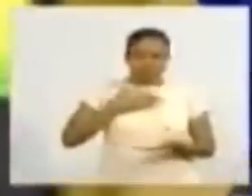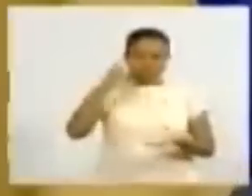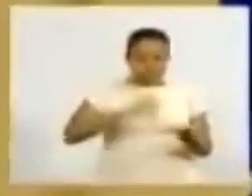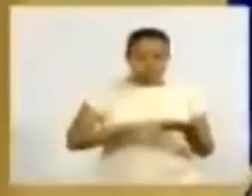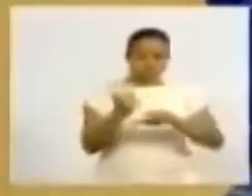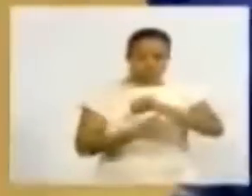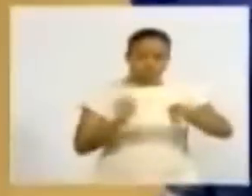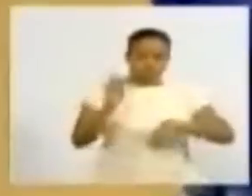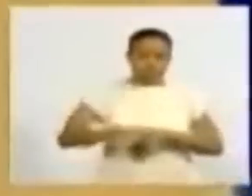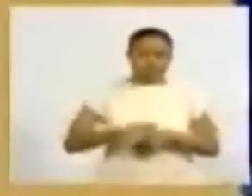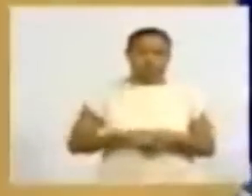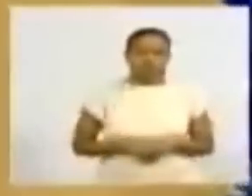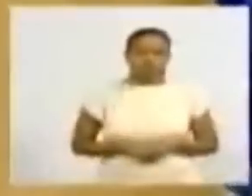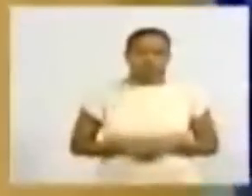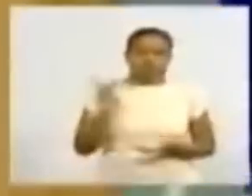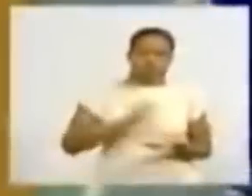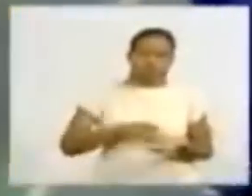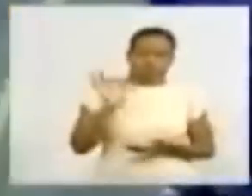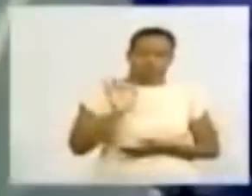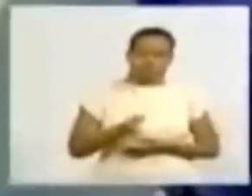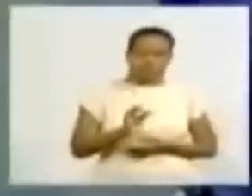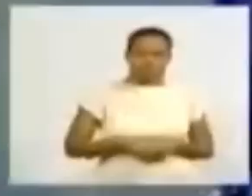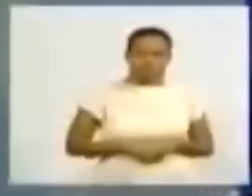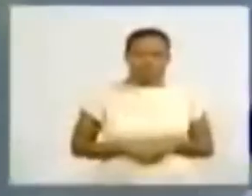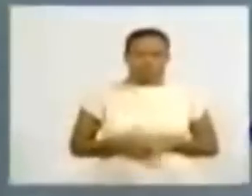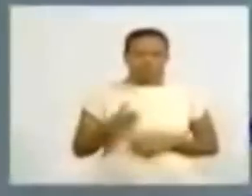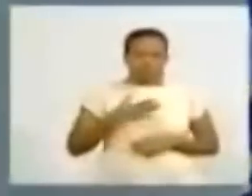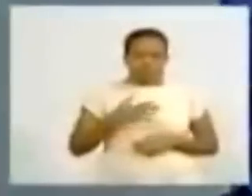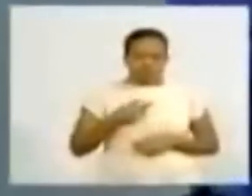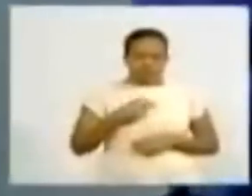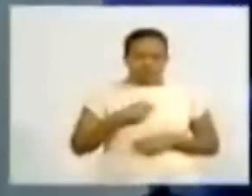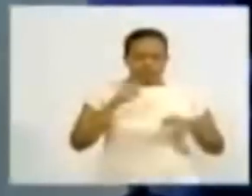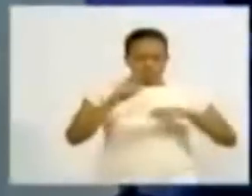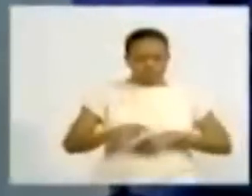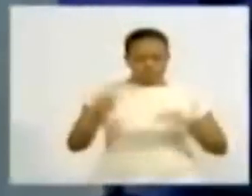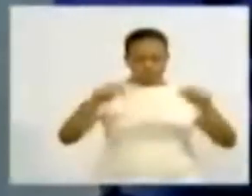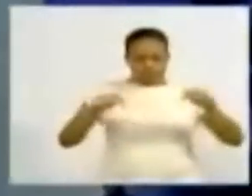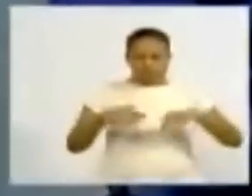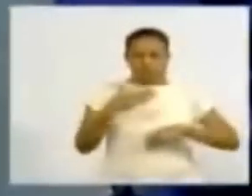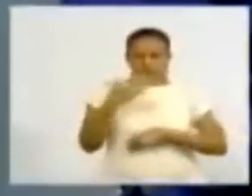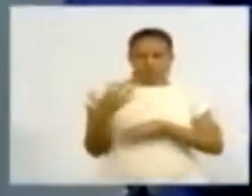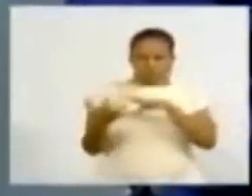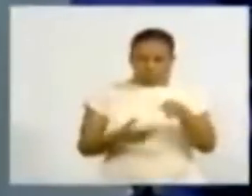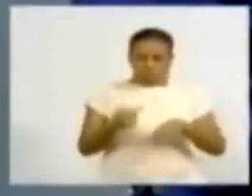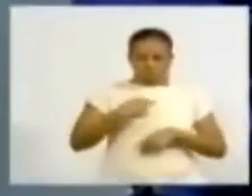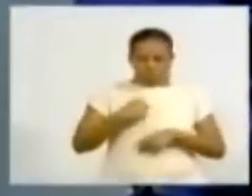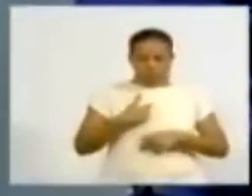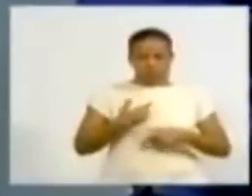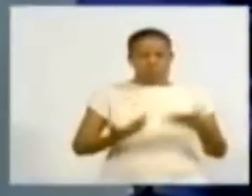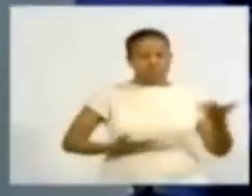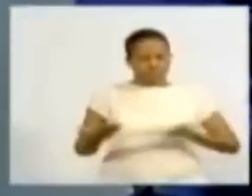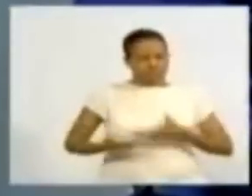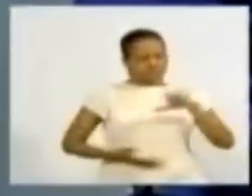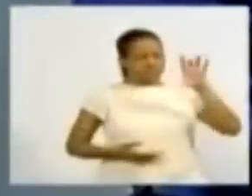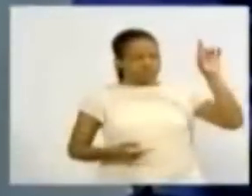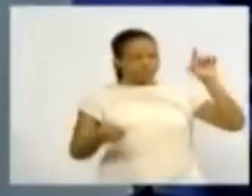compromissos de ser um homem que neste mundo diminui o medo que as pessoas têm de se aproximarem de Deus.